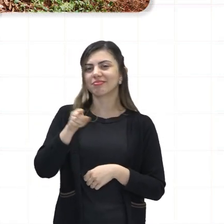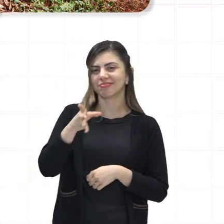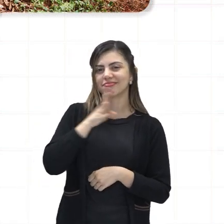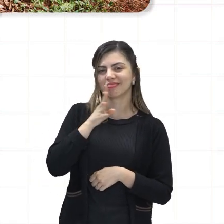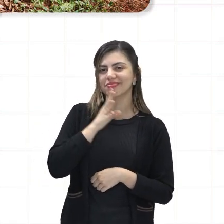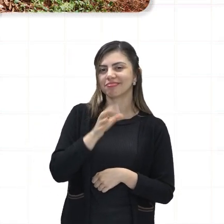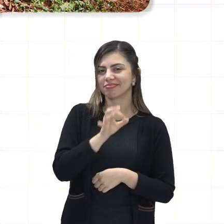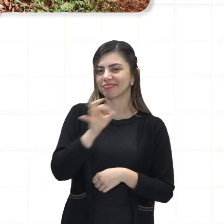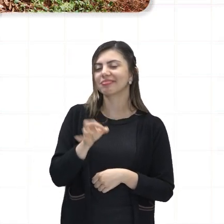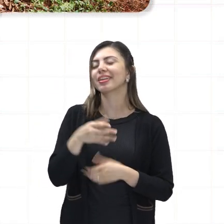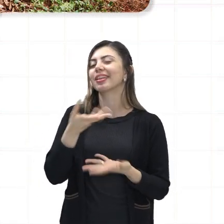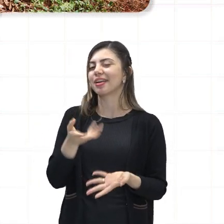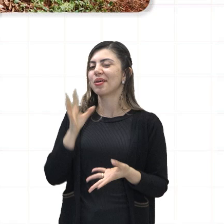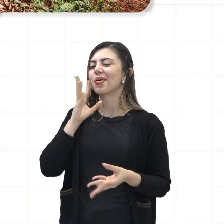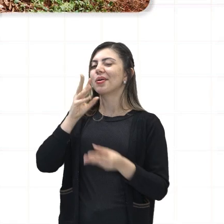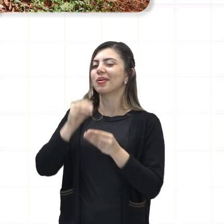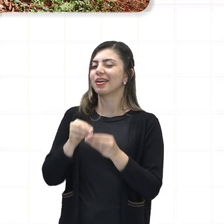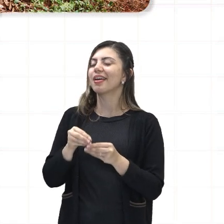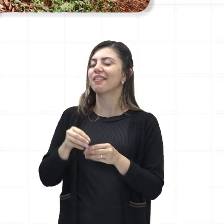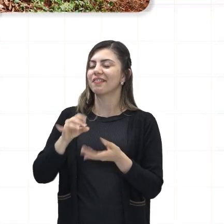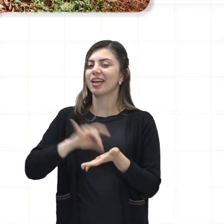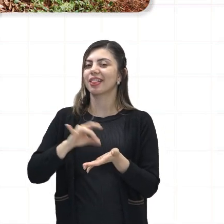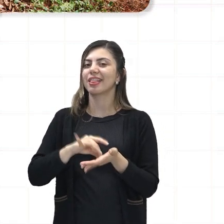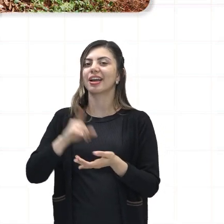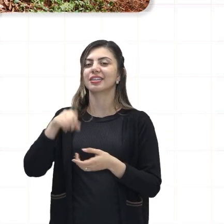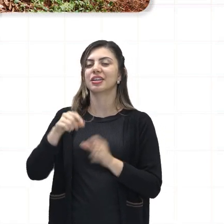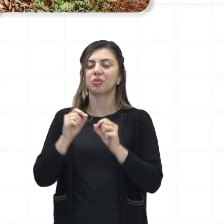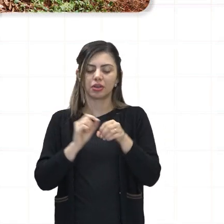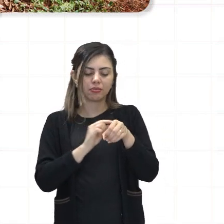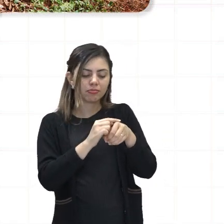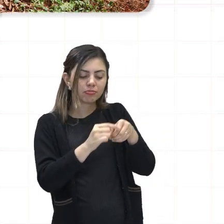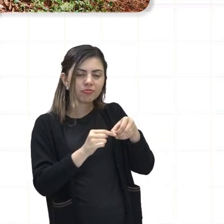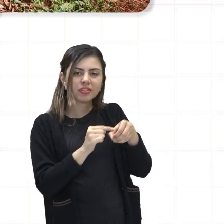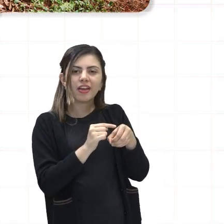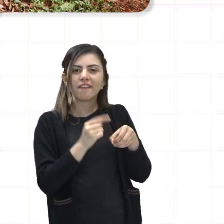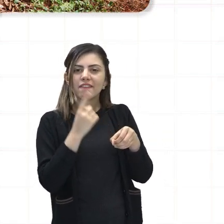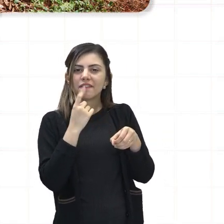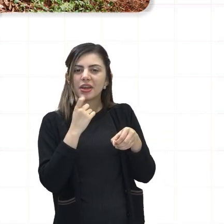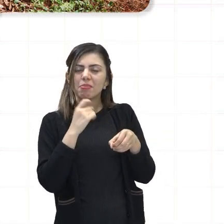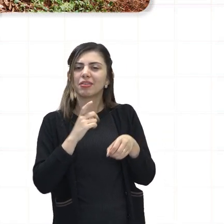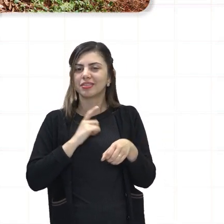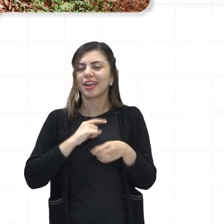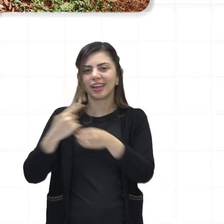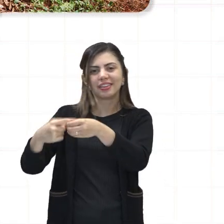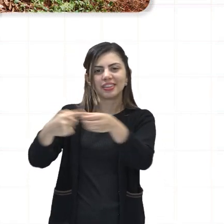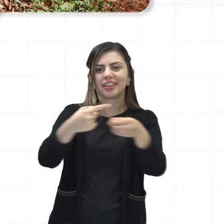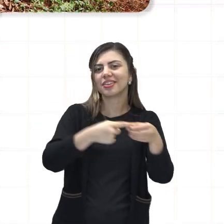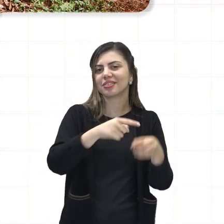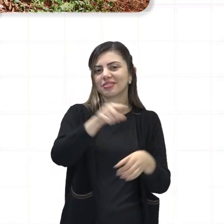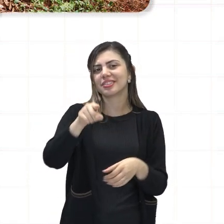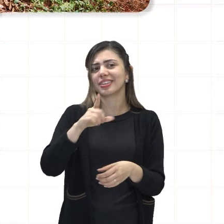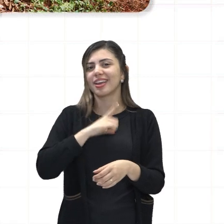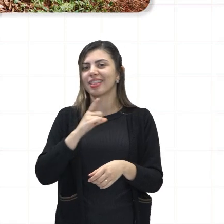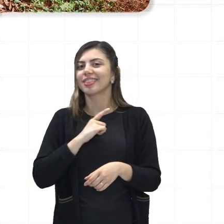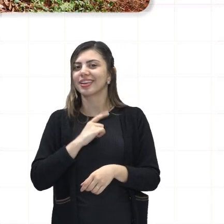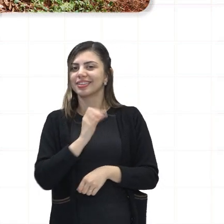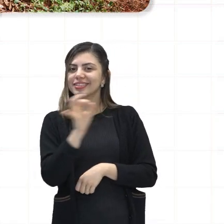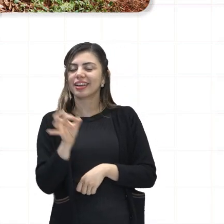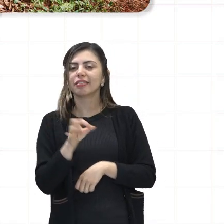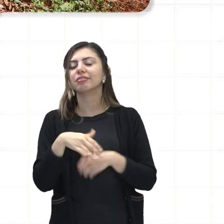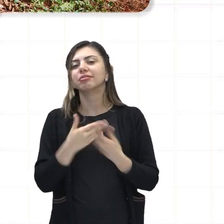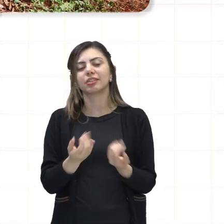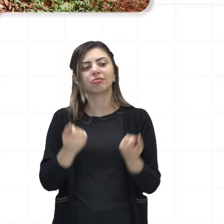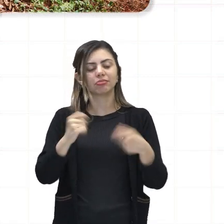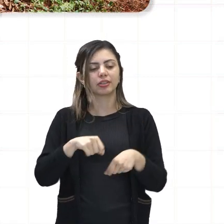café e reconhecem o seu fruto vermelhinho ali, que muita gente no interior eu sei que planta no quintal ou na roça e que